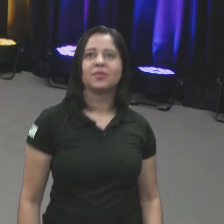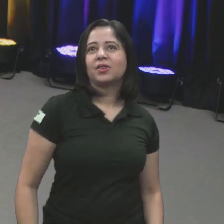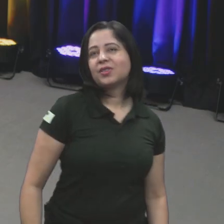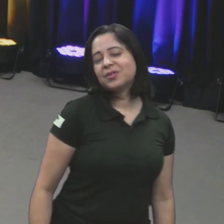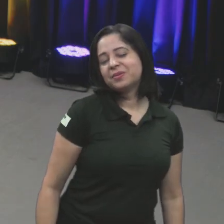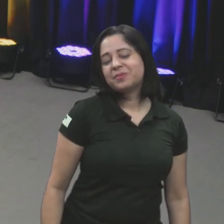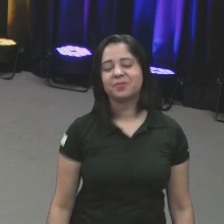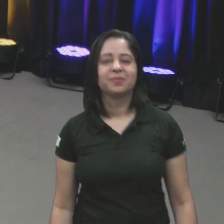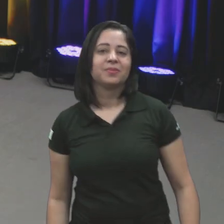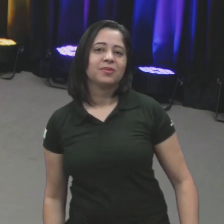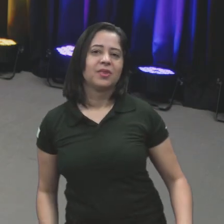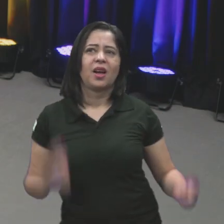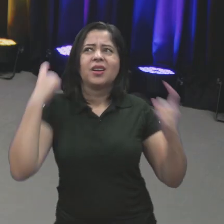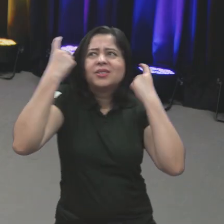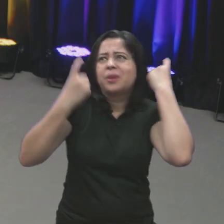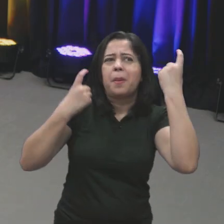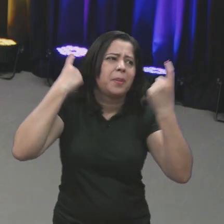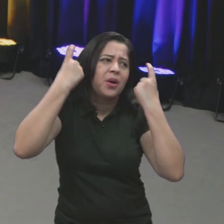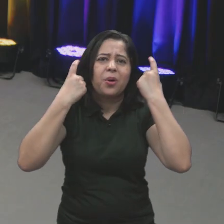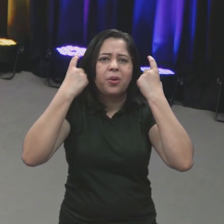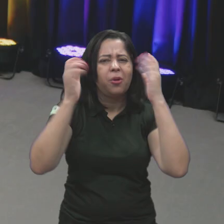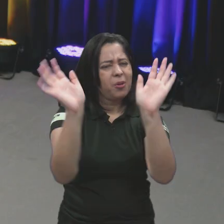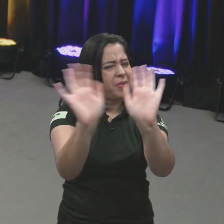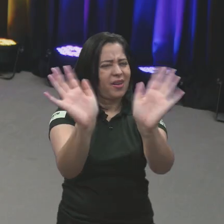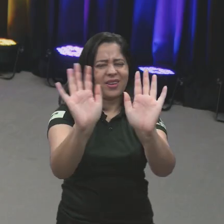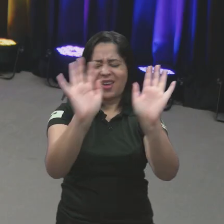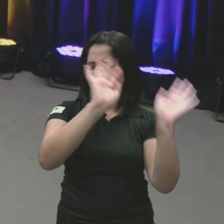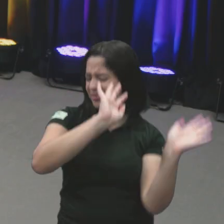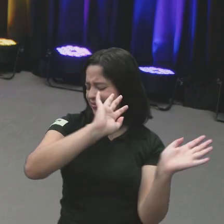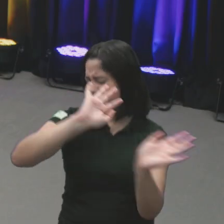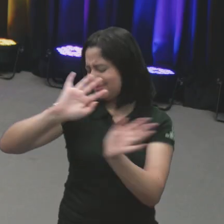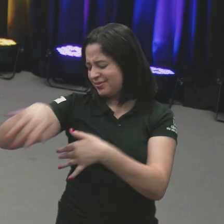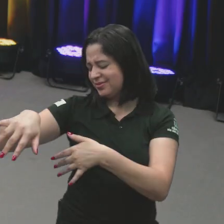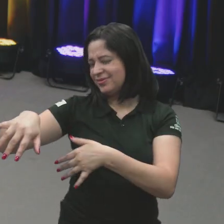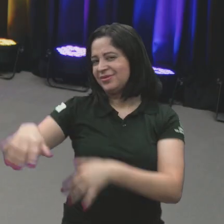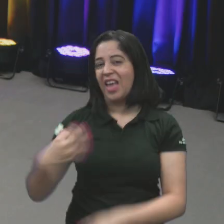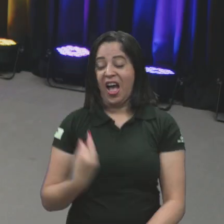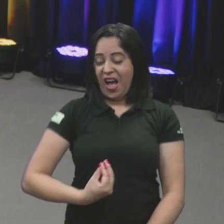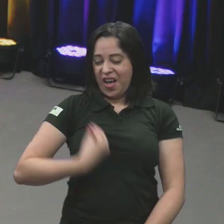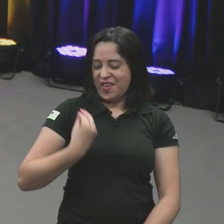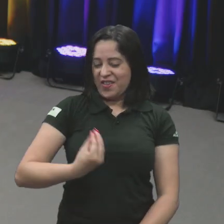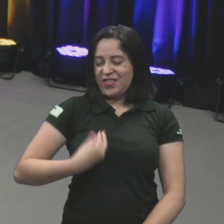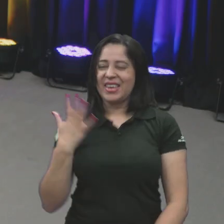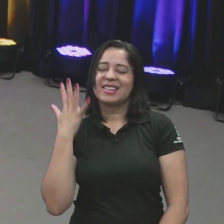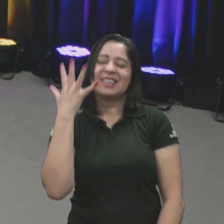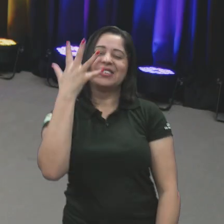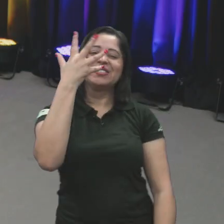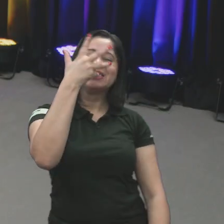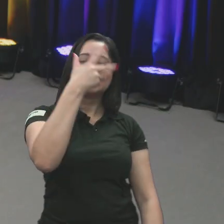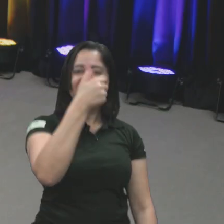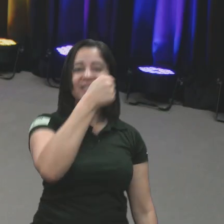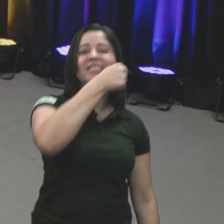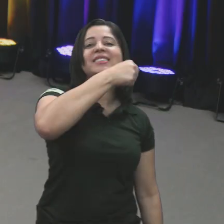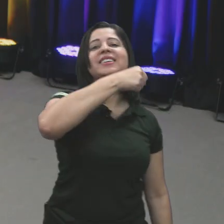Oh, oh, oh, oh, oh, don't worry. A vida é bela,